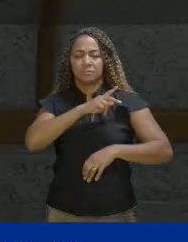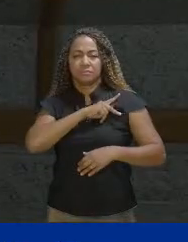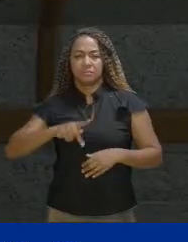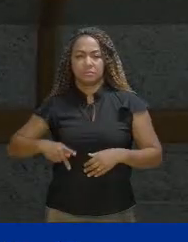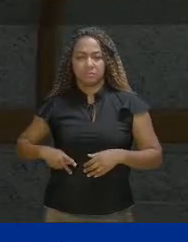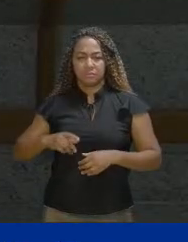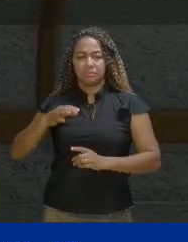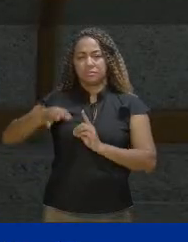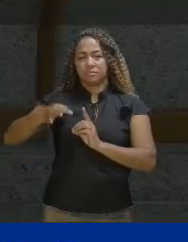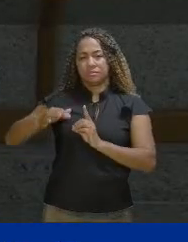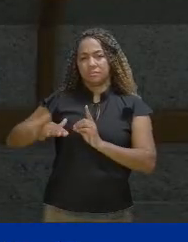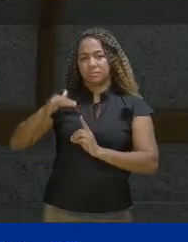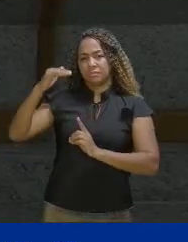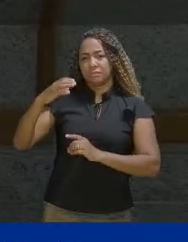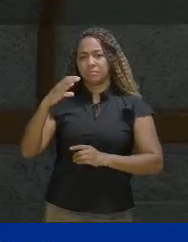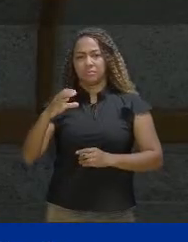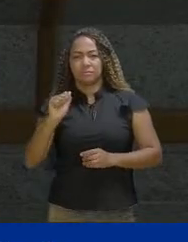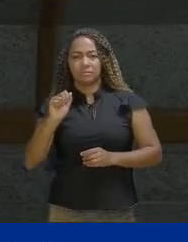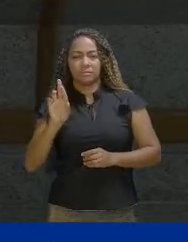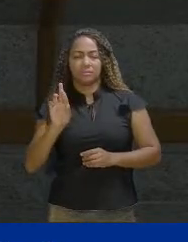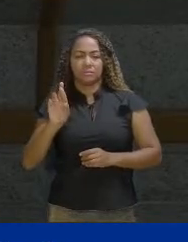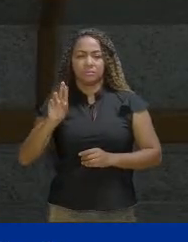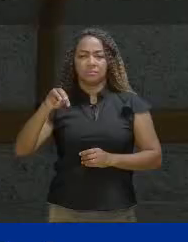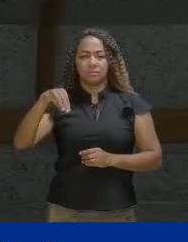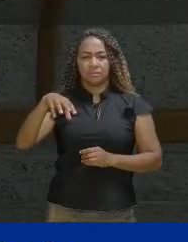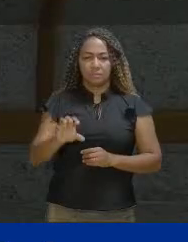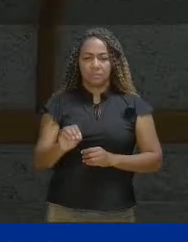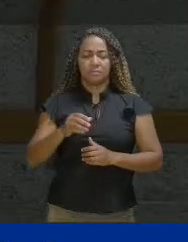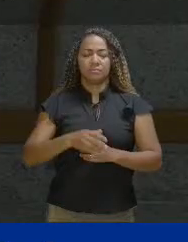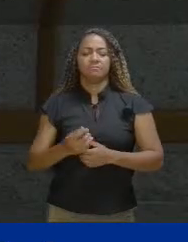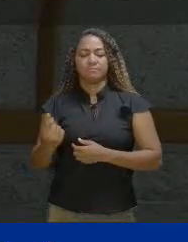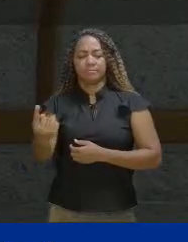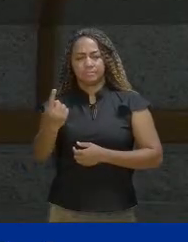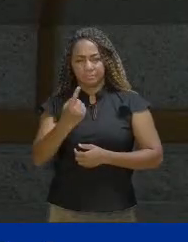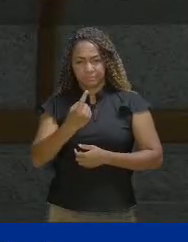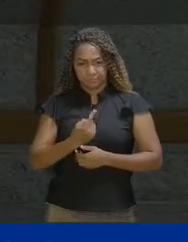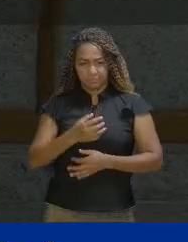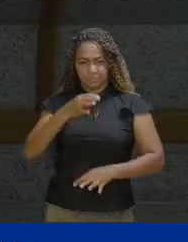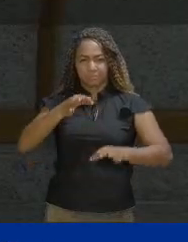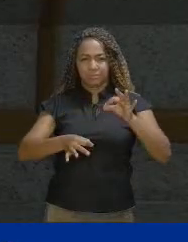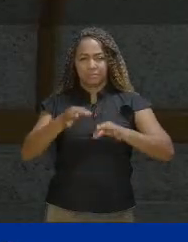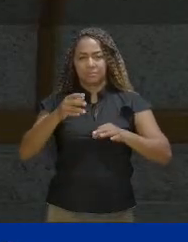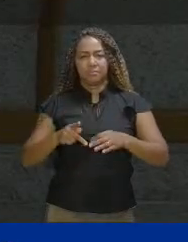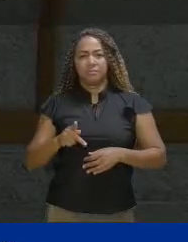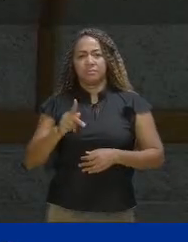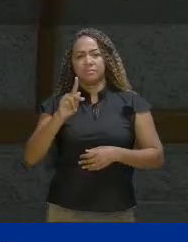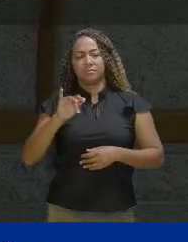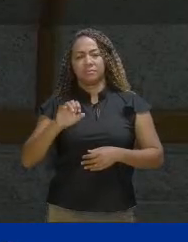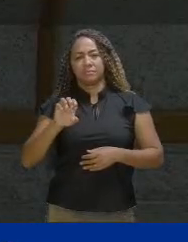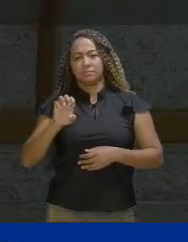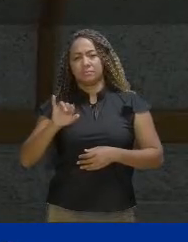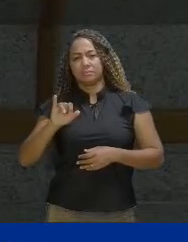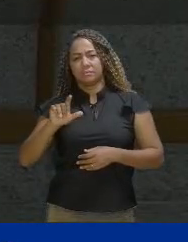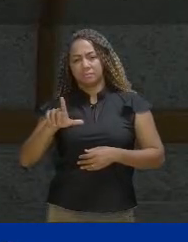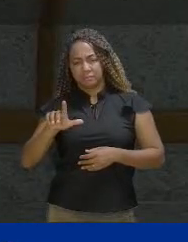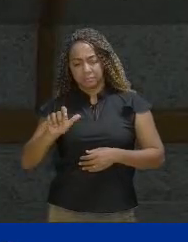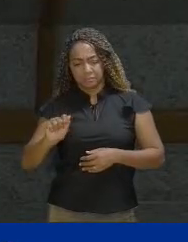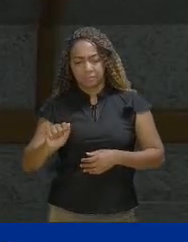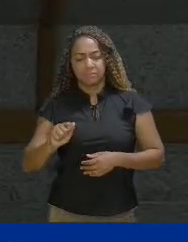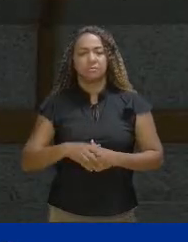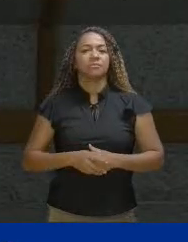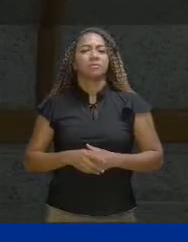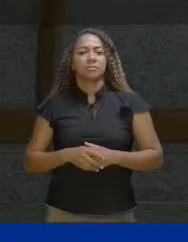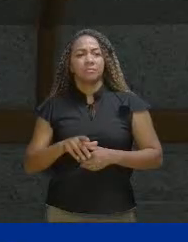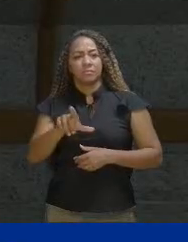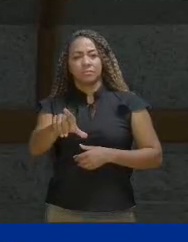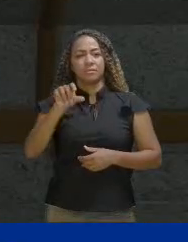do desembargador Carmo Antônio de Souza, compareceu a juíza Keila Cristine Banha Bastos Utzig,